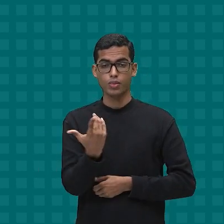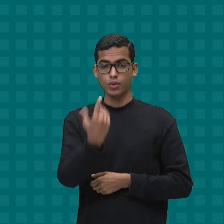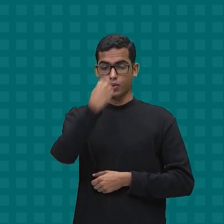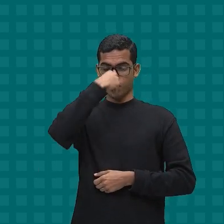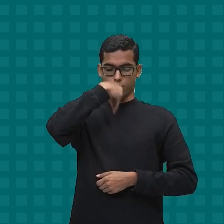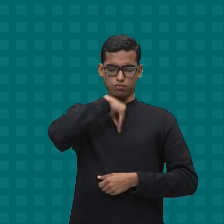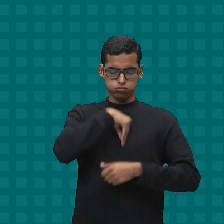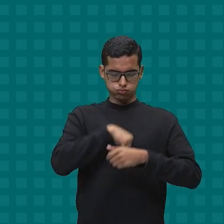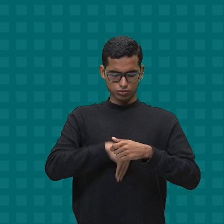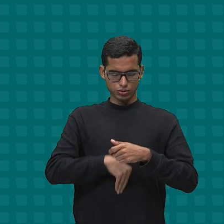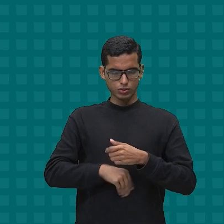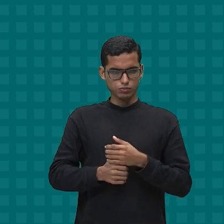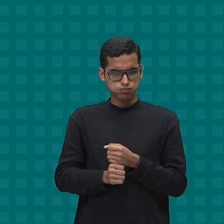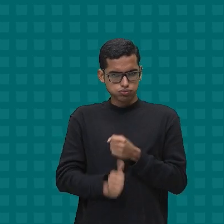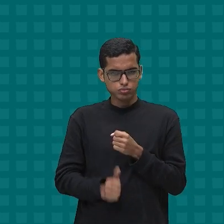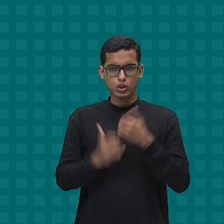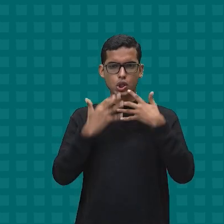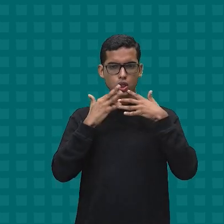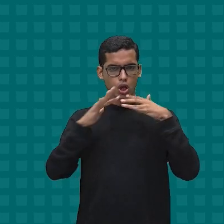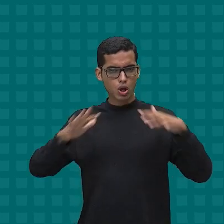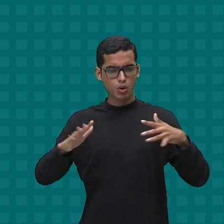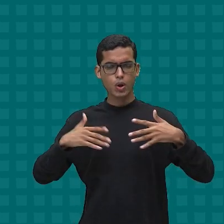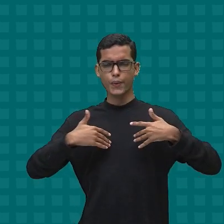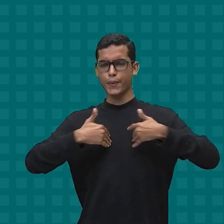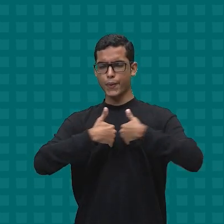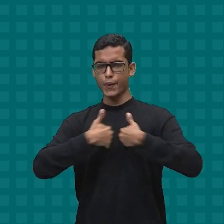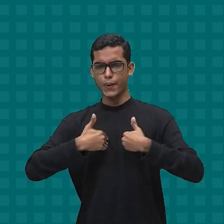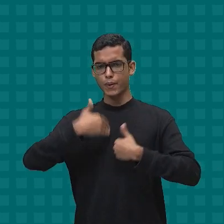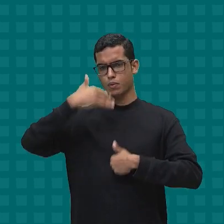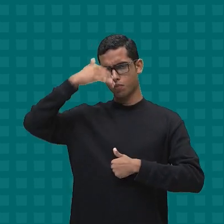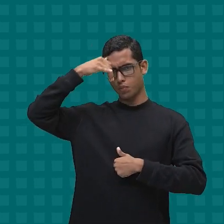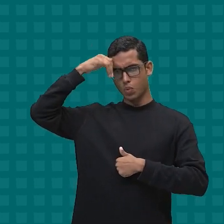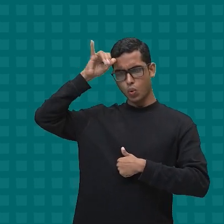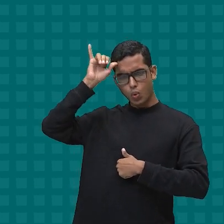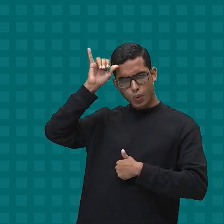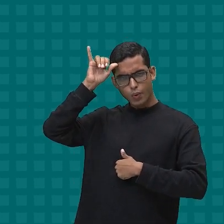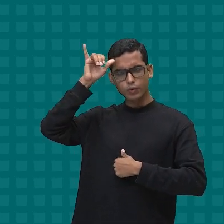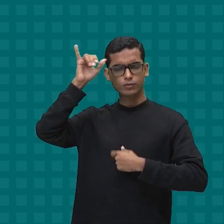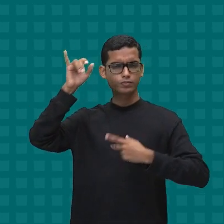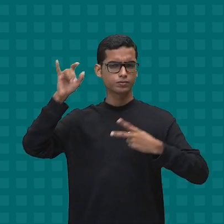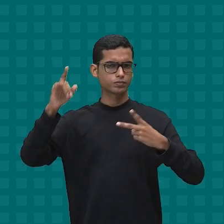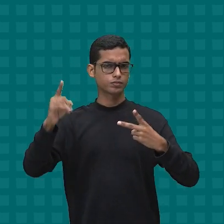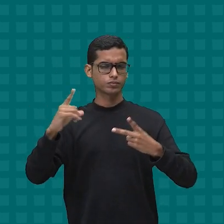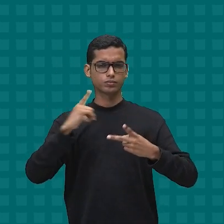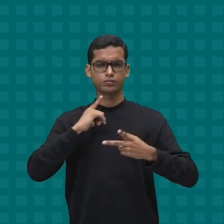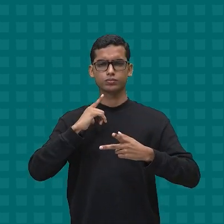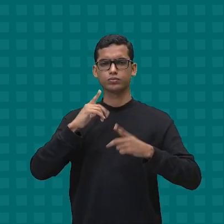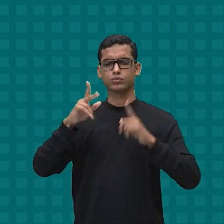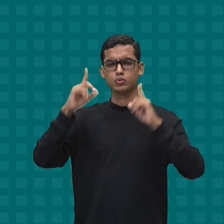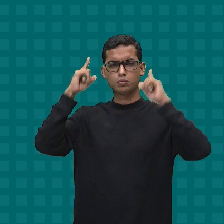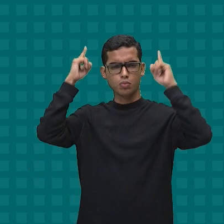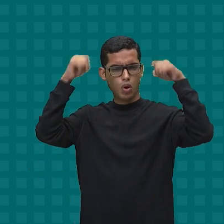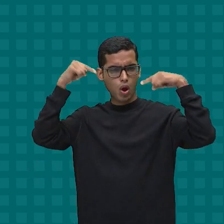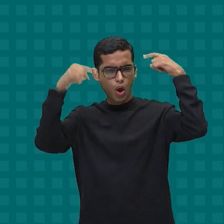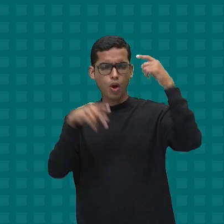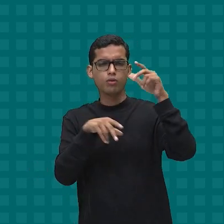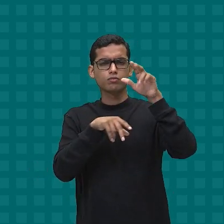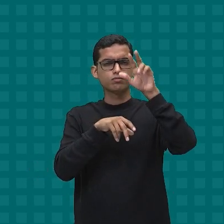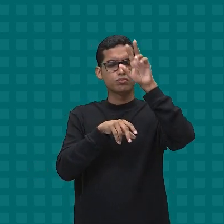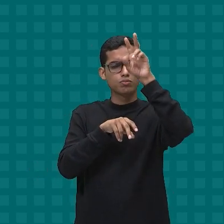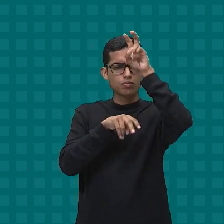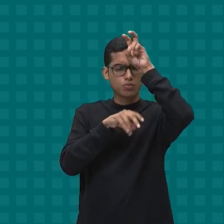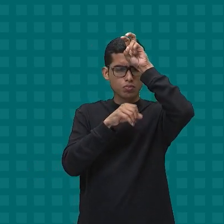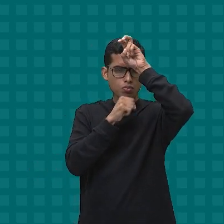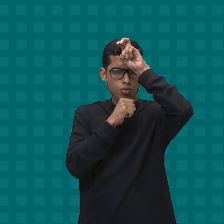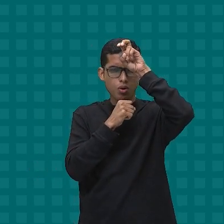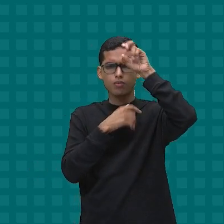em animais ruminantes, ou seja, gado, cabra,